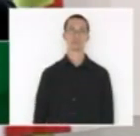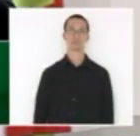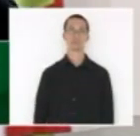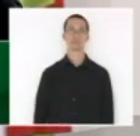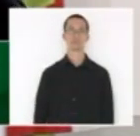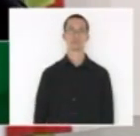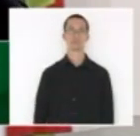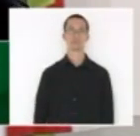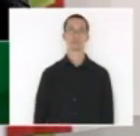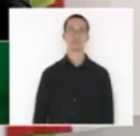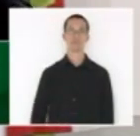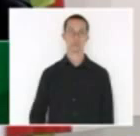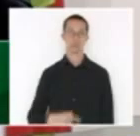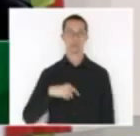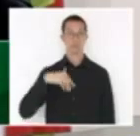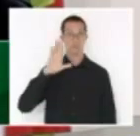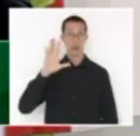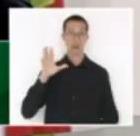concentraram mais.